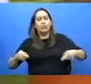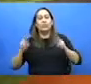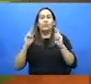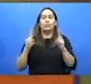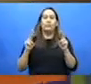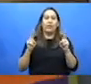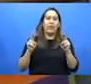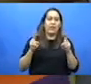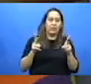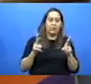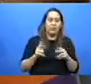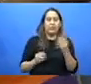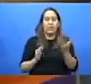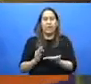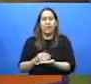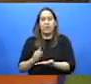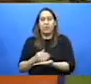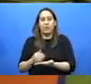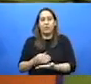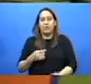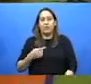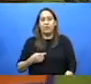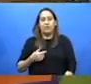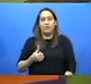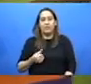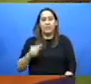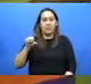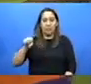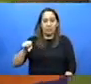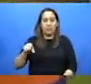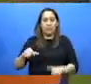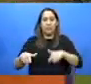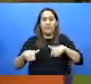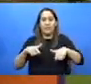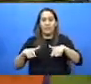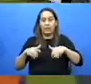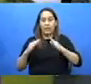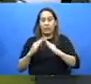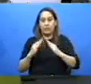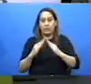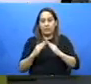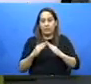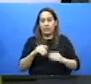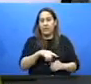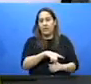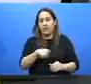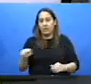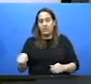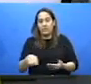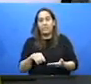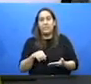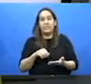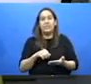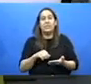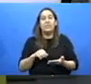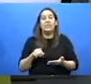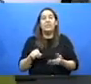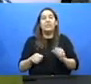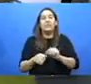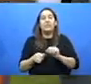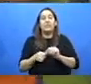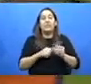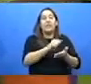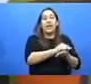Na página 169, tarefa para casa. Vocês vão fazer a atividade 1, 2